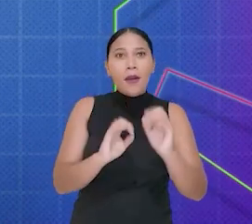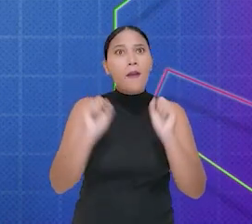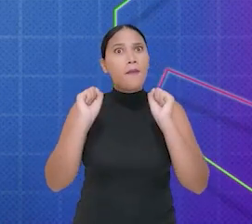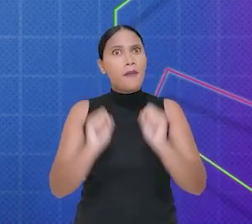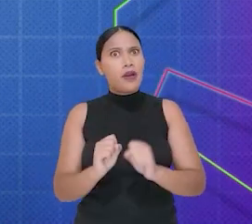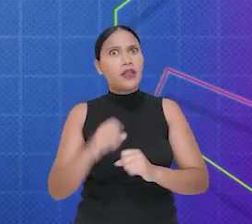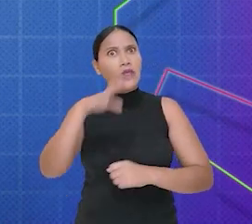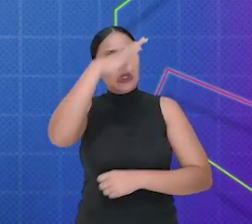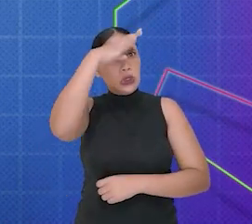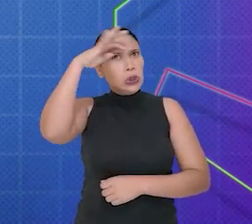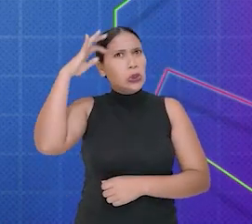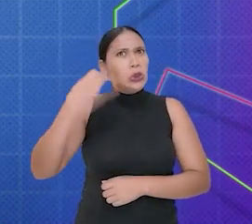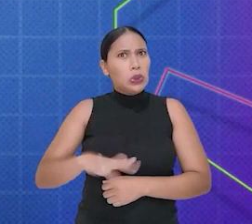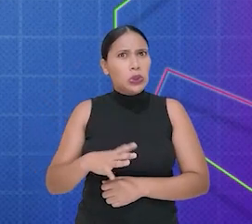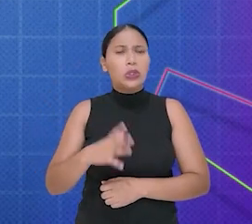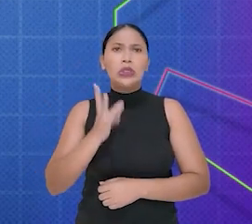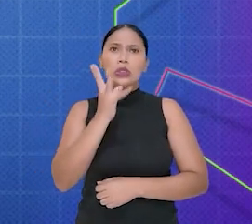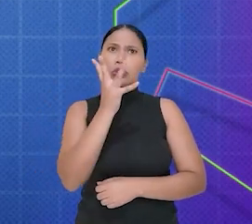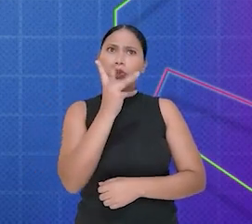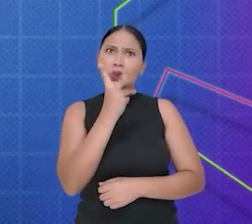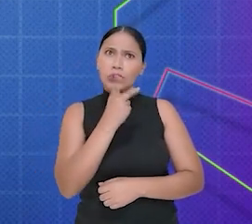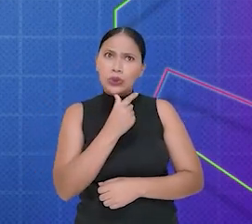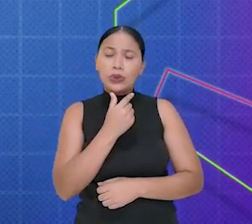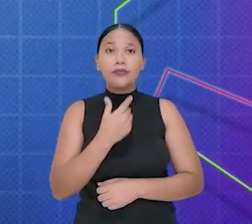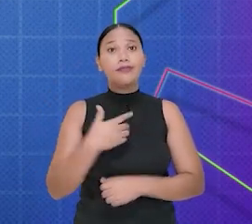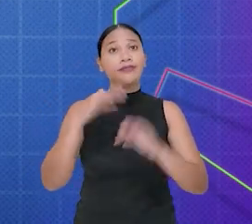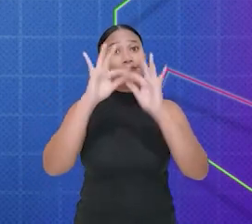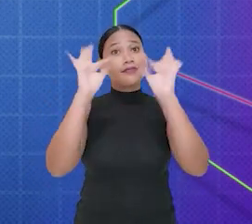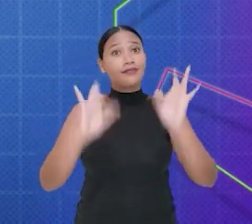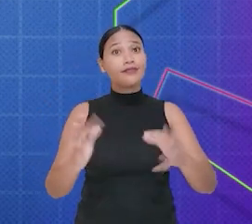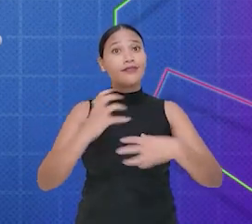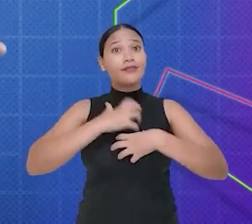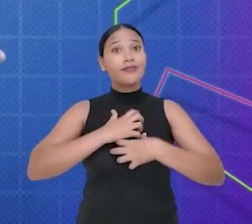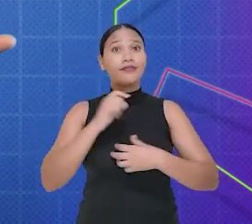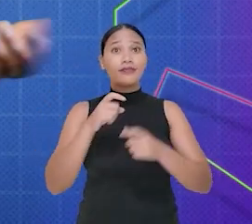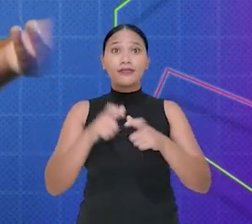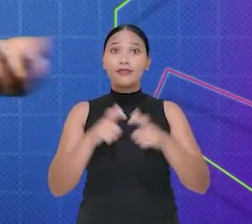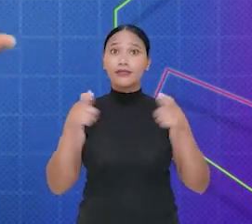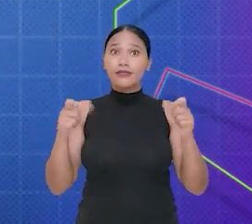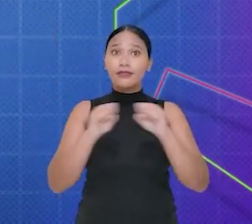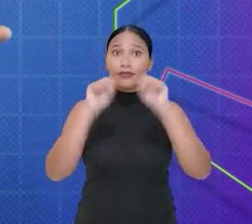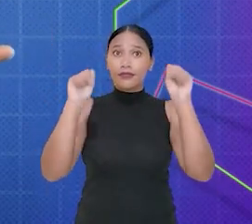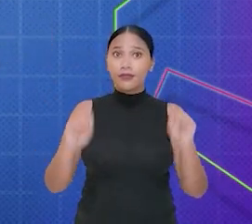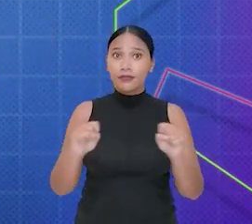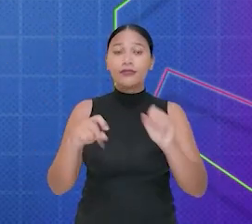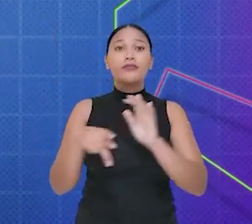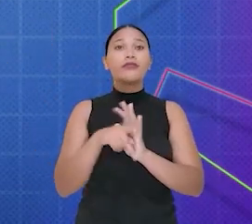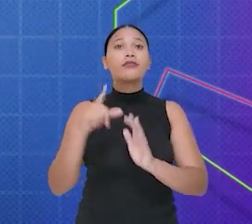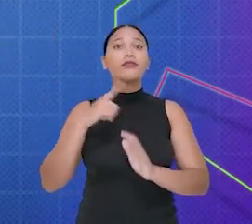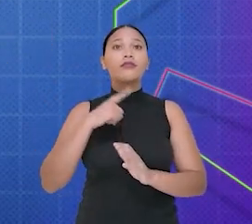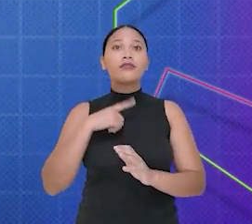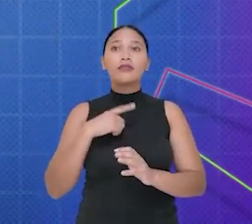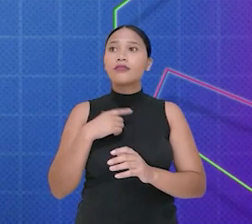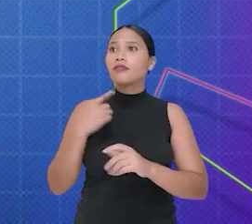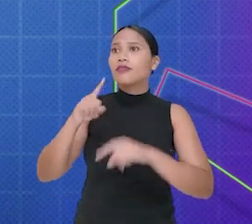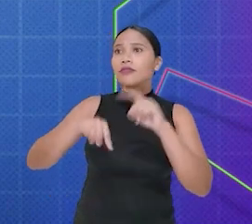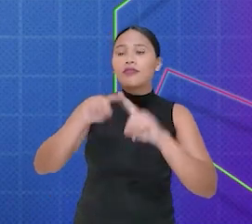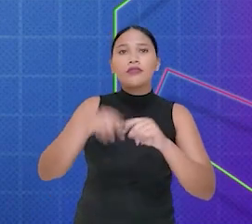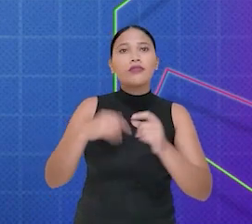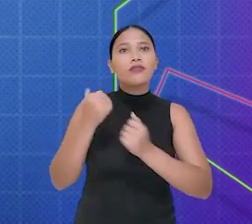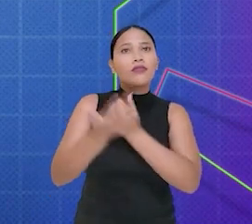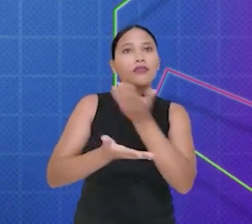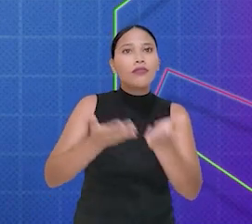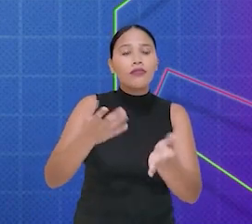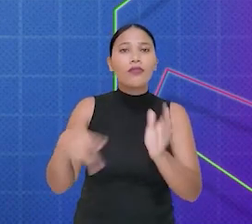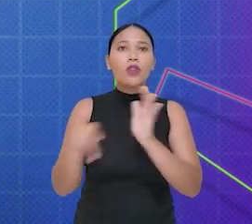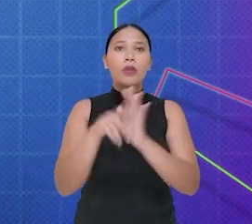pastas e arquivos pode ser uma tarefa difícil e demorada. Felizmente, a maioria dos sistemas operacionais oferece recursos